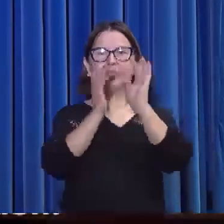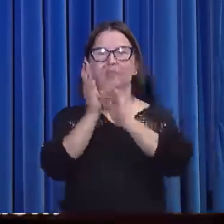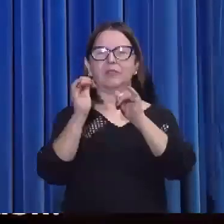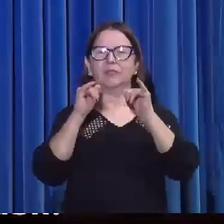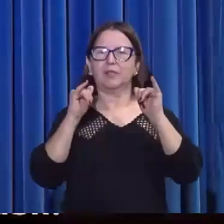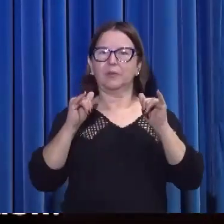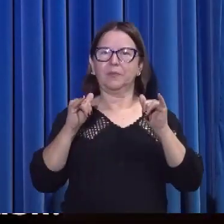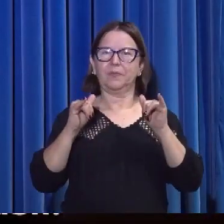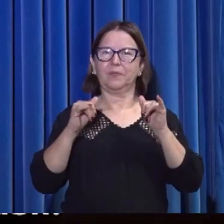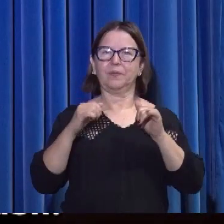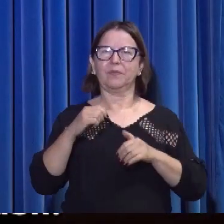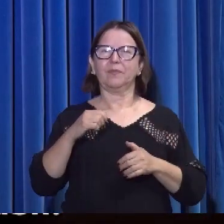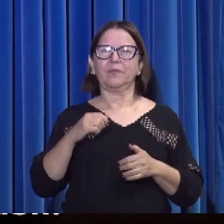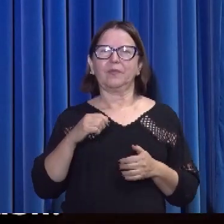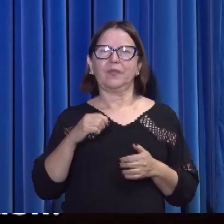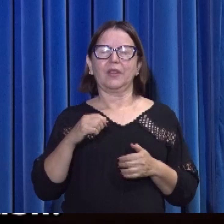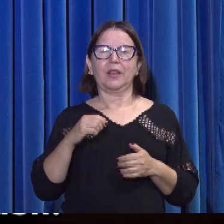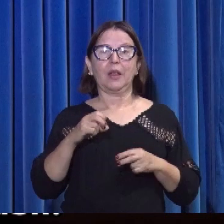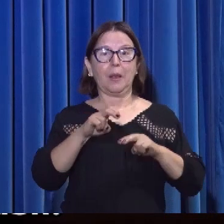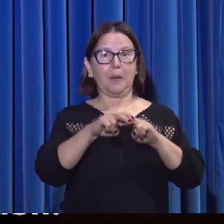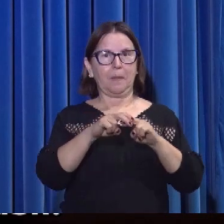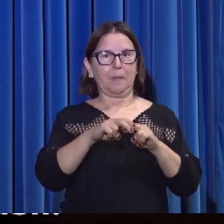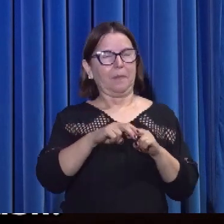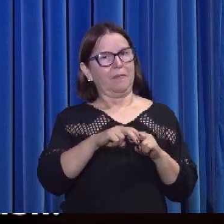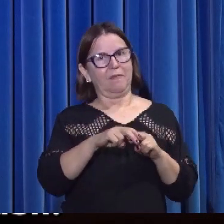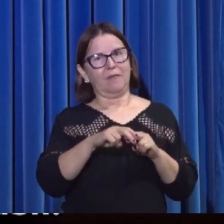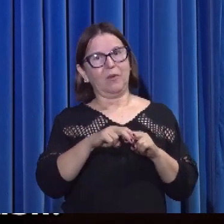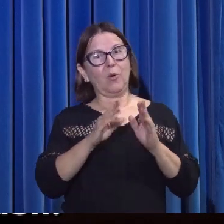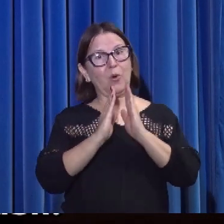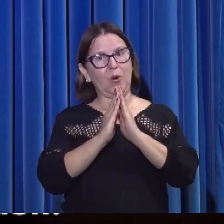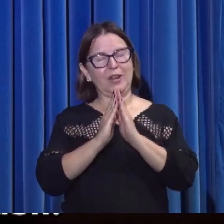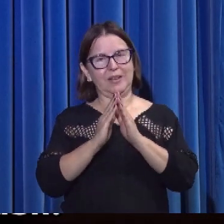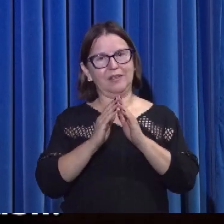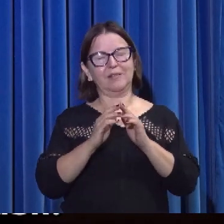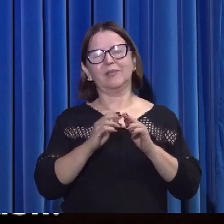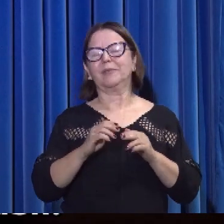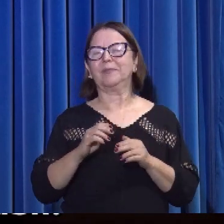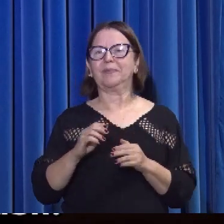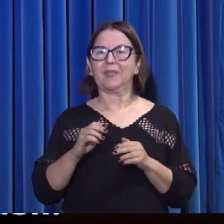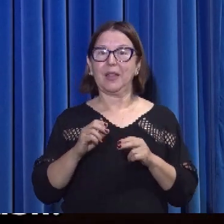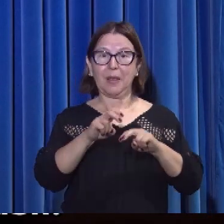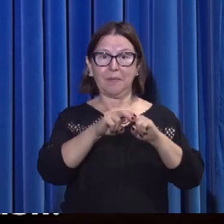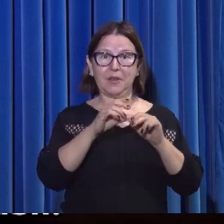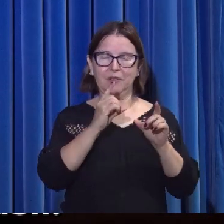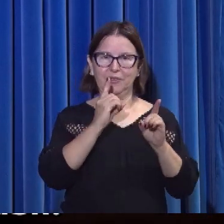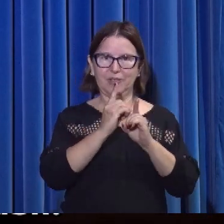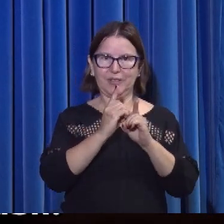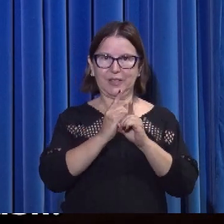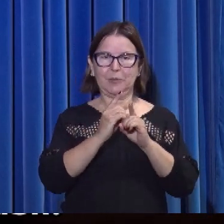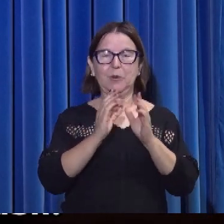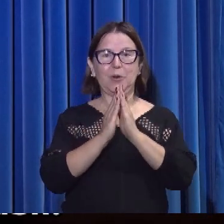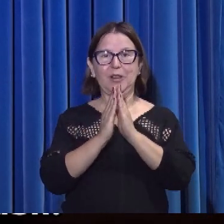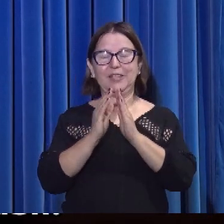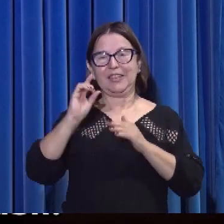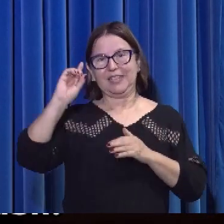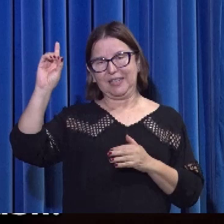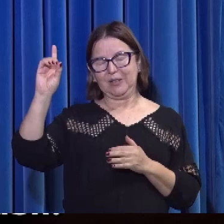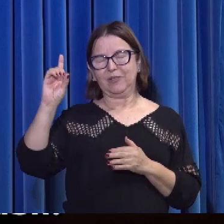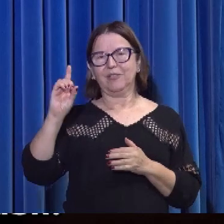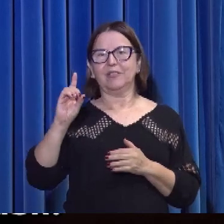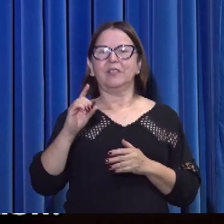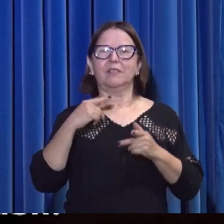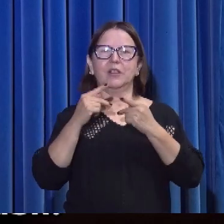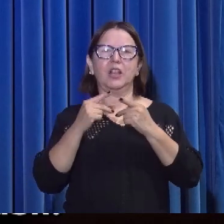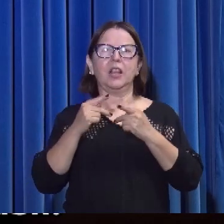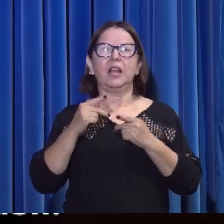tua palavra, e o mundo os odiou, porque eles não são do mundo, como também eu não